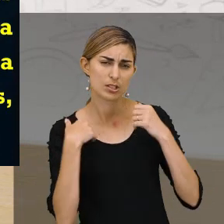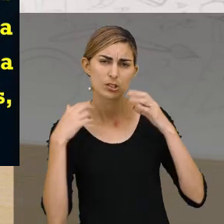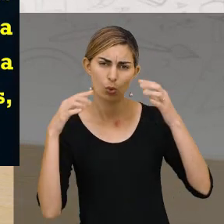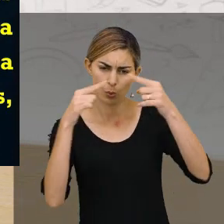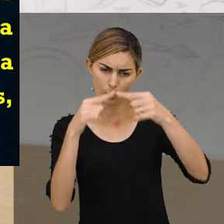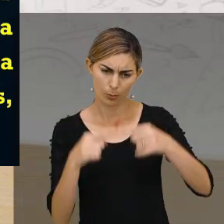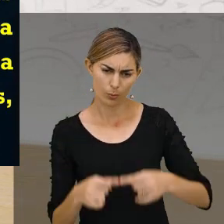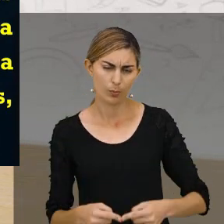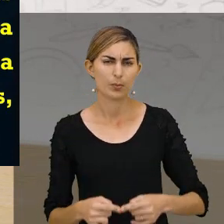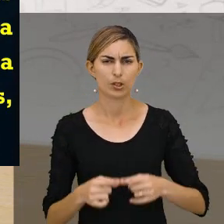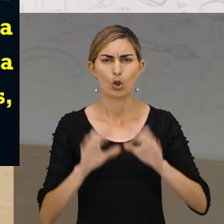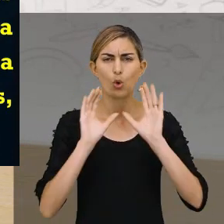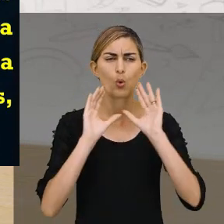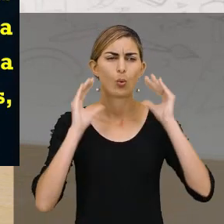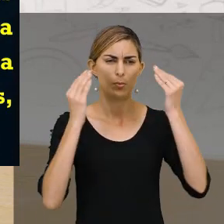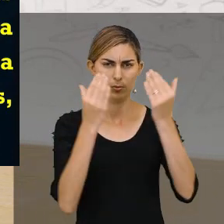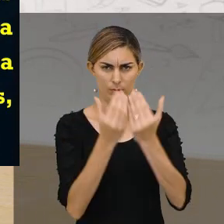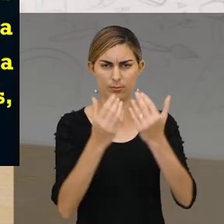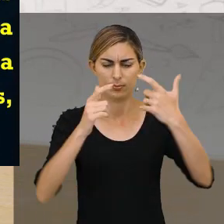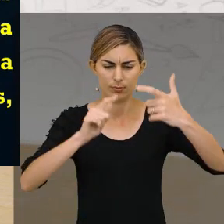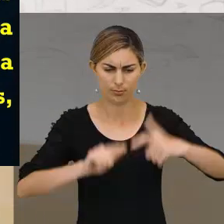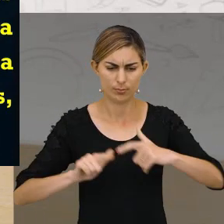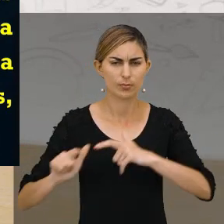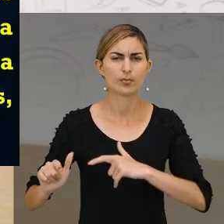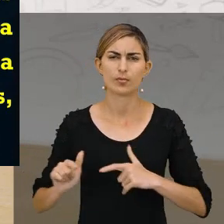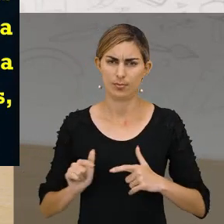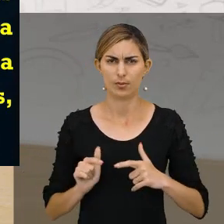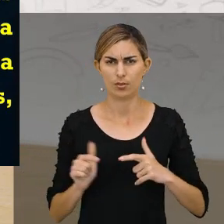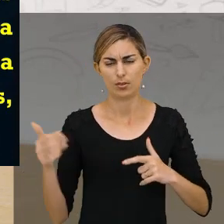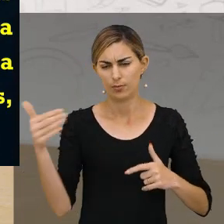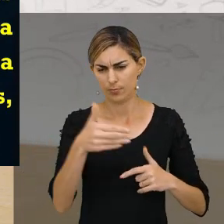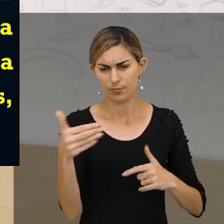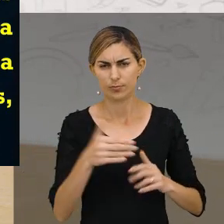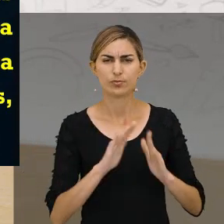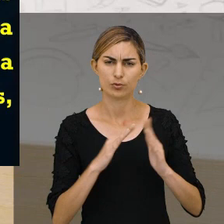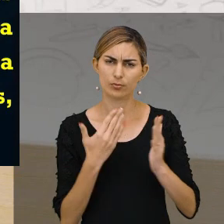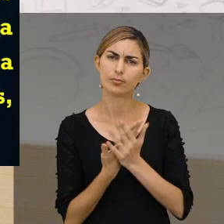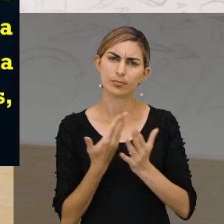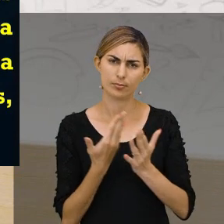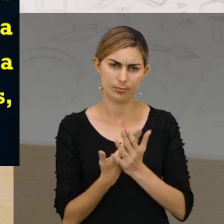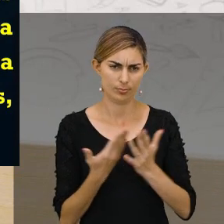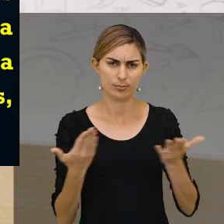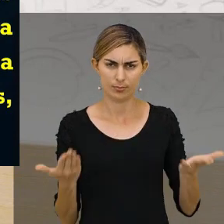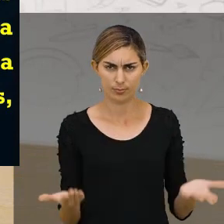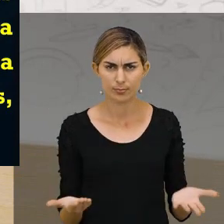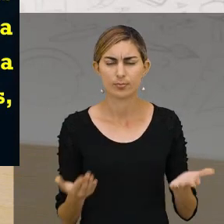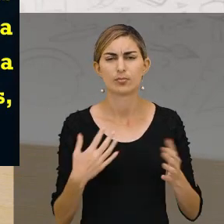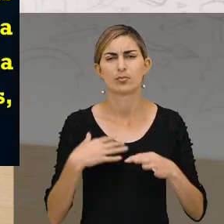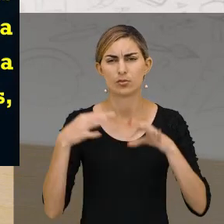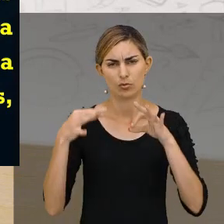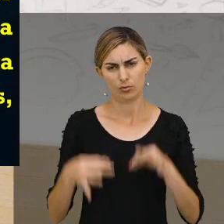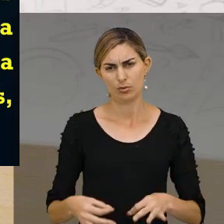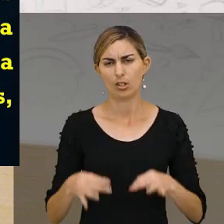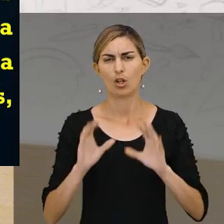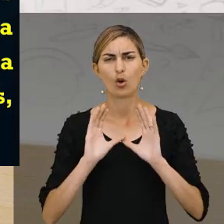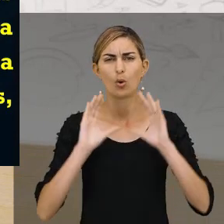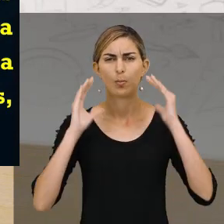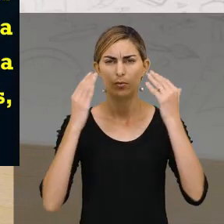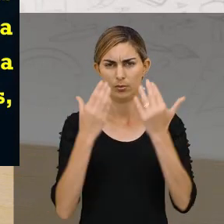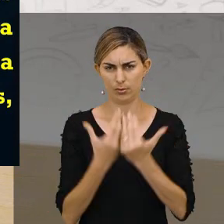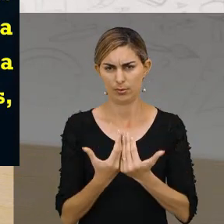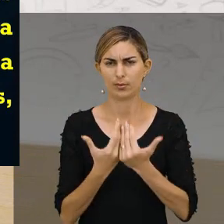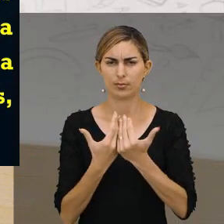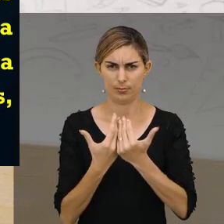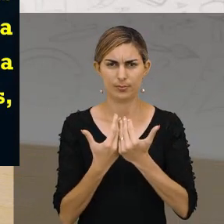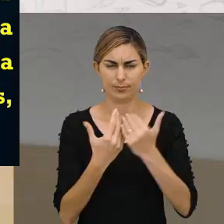estão ligados à comunidade local que frequenta essa escola. né? É justamente a